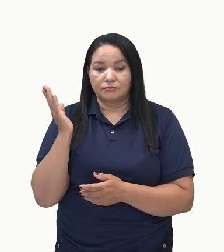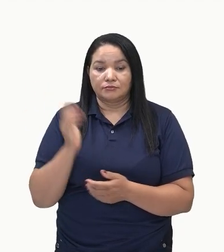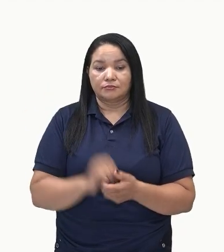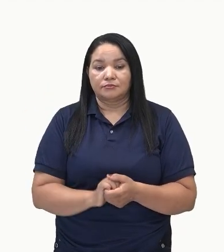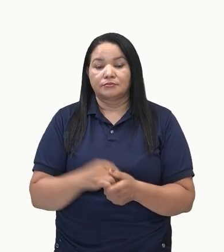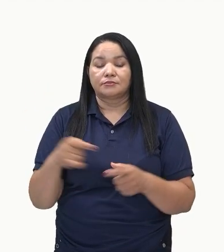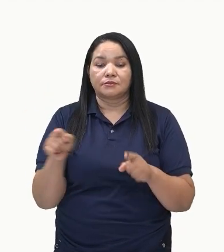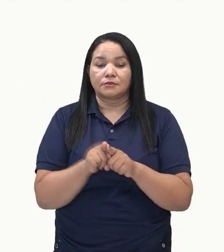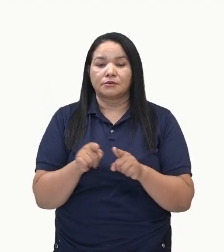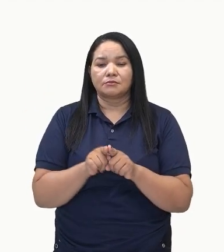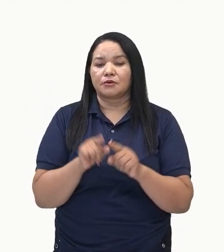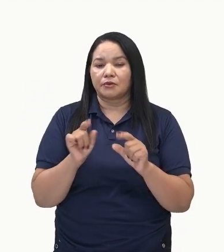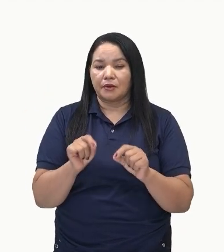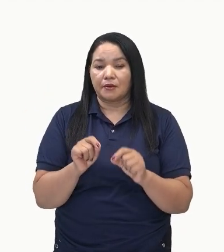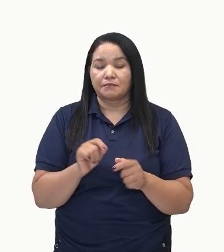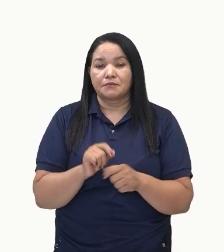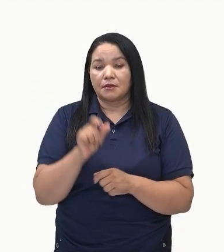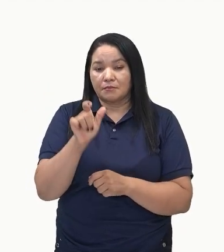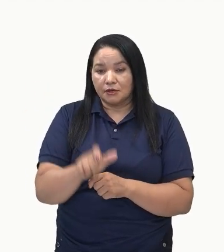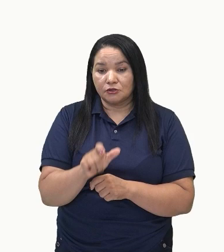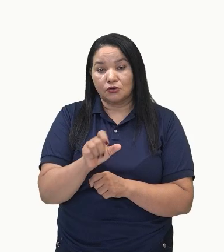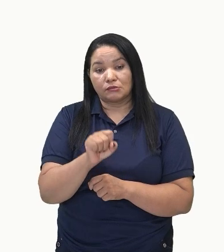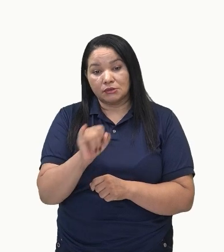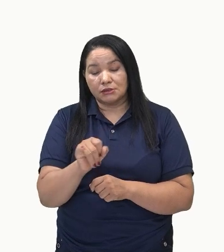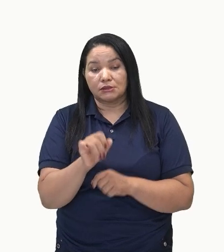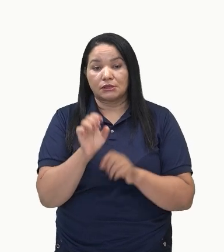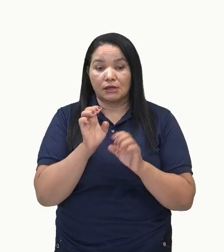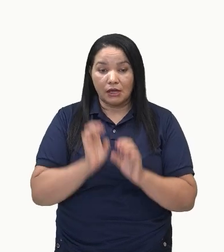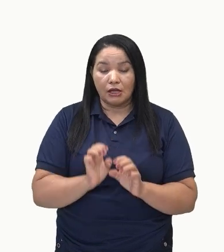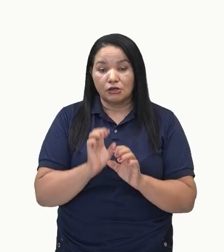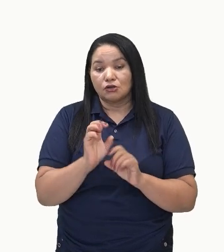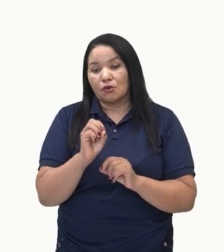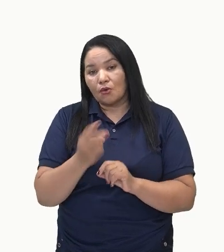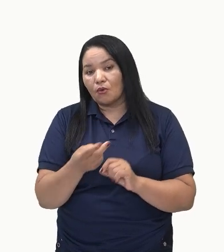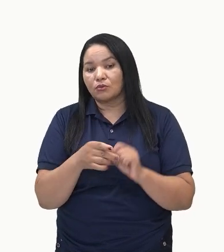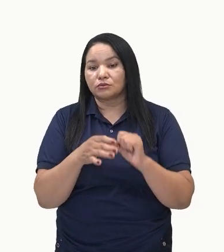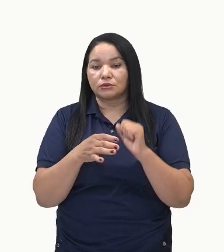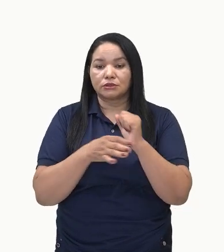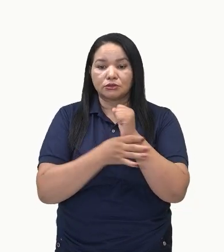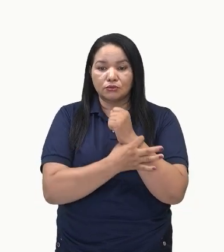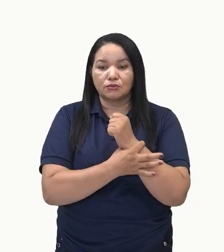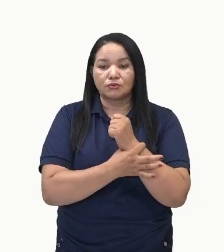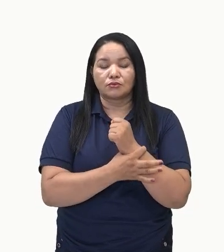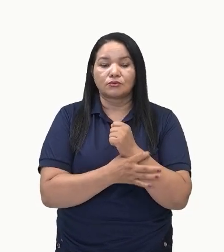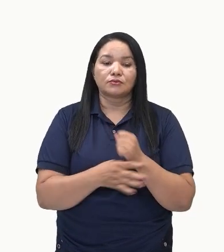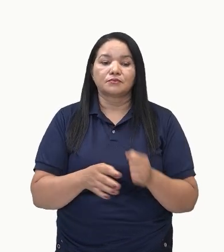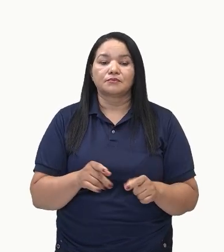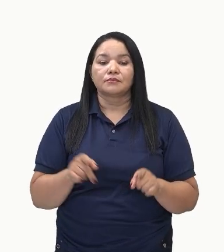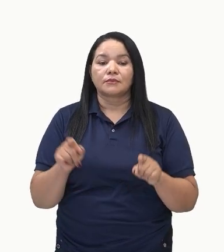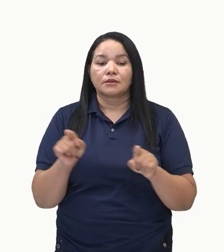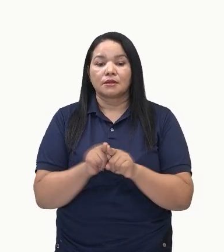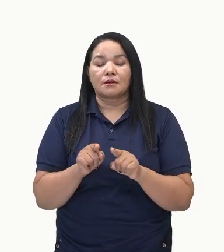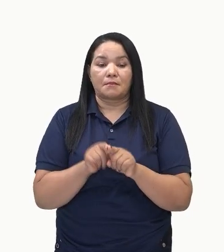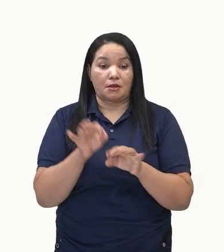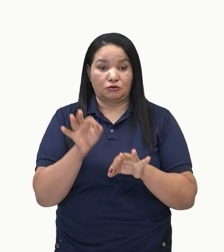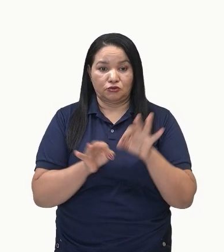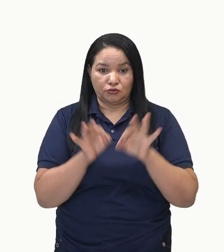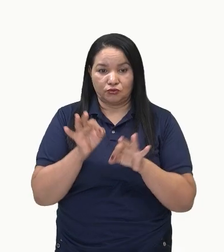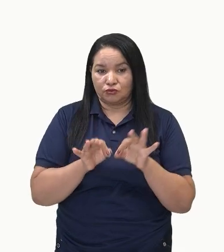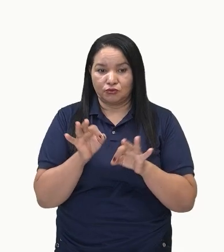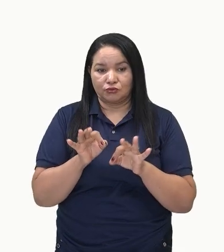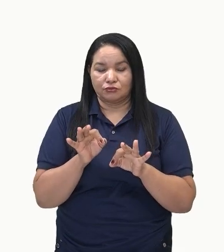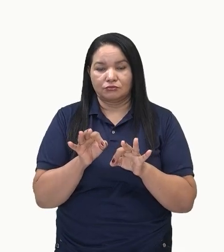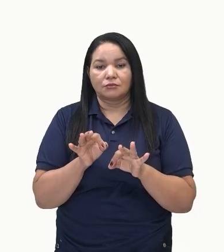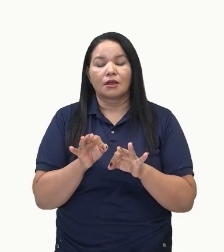Aquela pessoa que vai ver se algo é ético ou não, se é seguro, né? Se é justo, enfim, essa pessoa